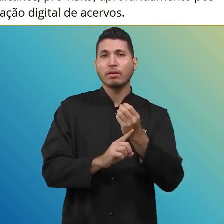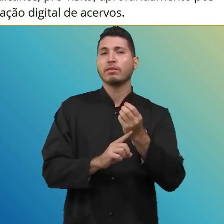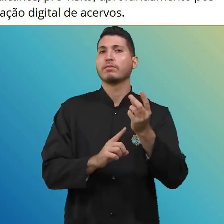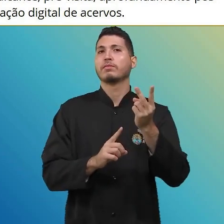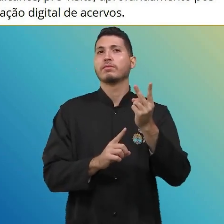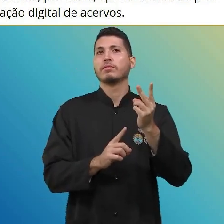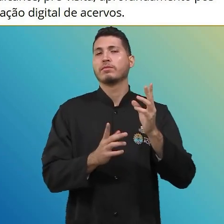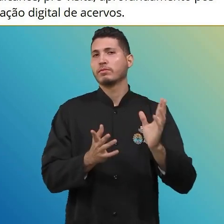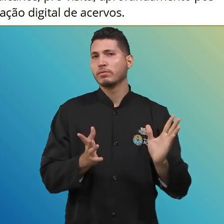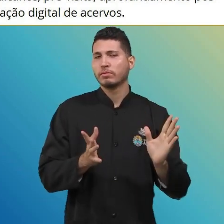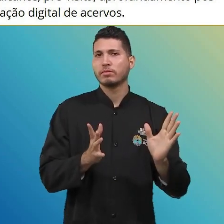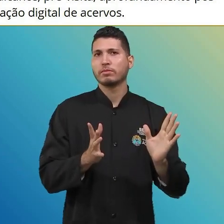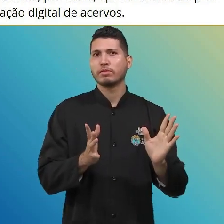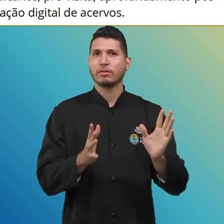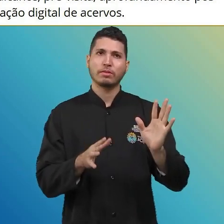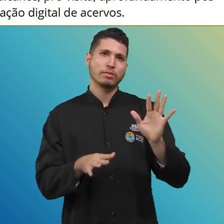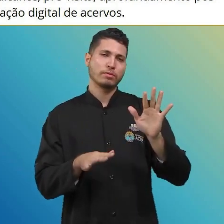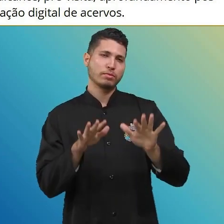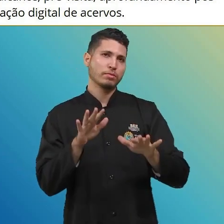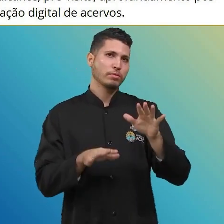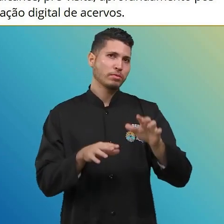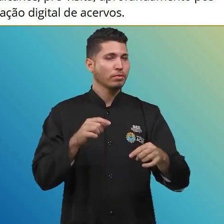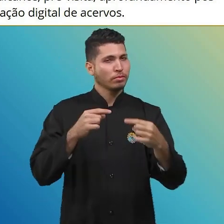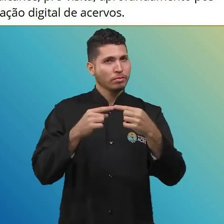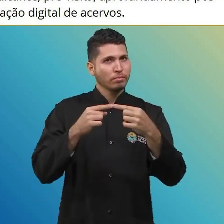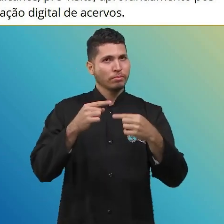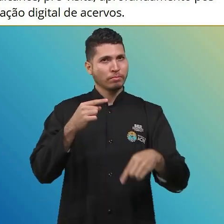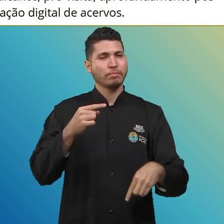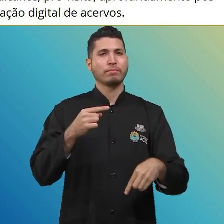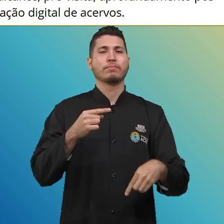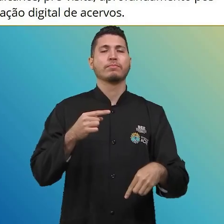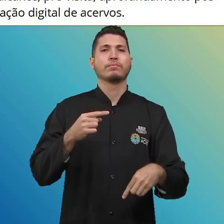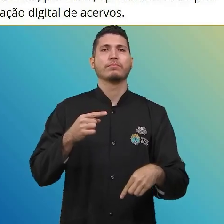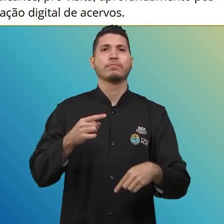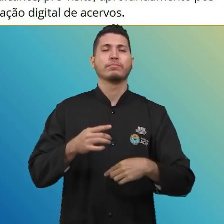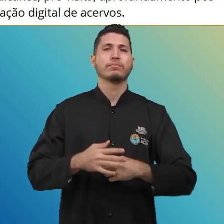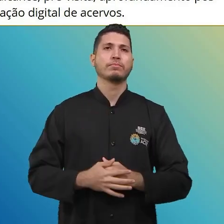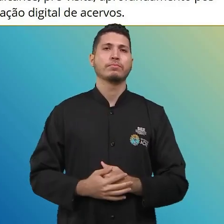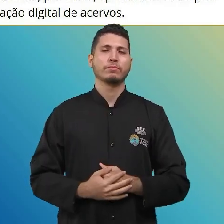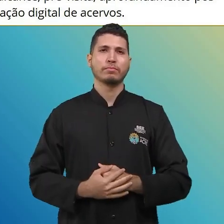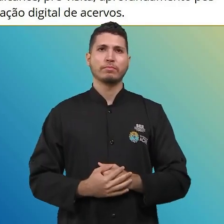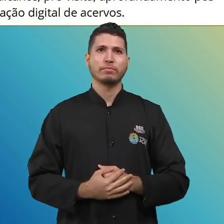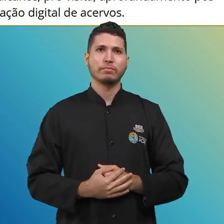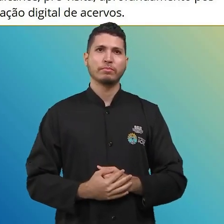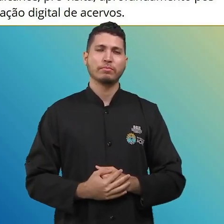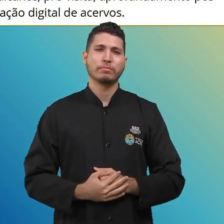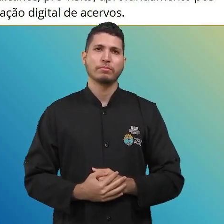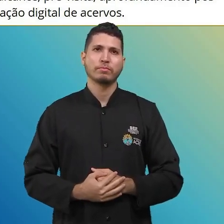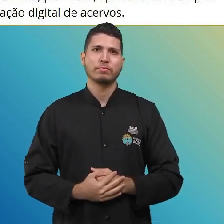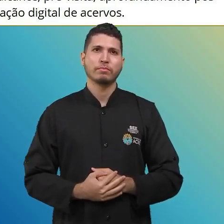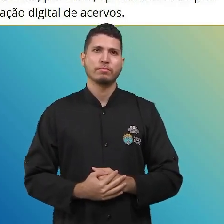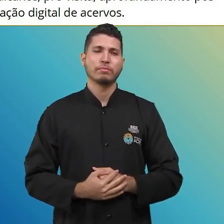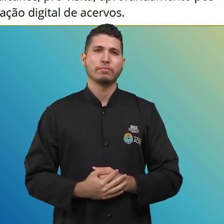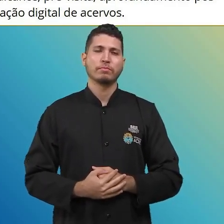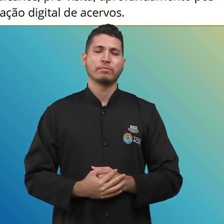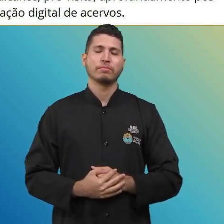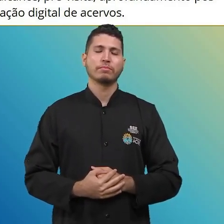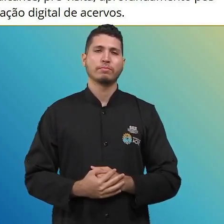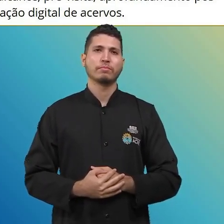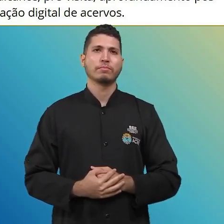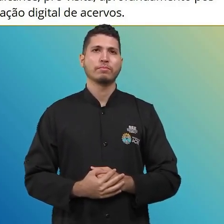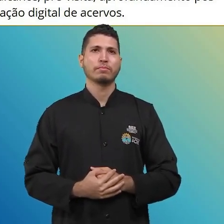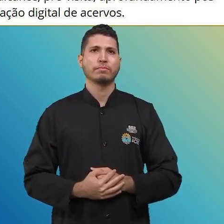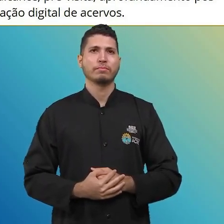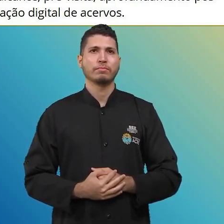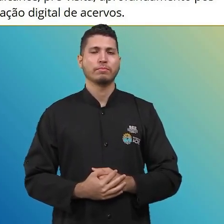você precisa fazer uma experiência imersiva e aí precisa estar tocando, né, manipulando as